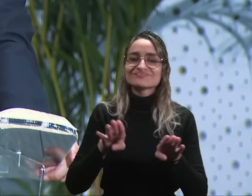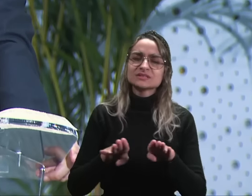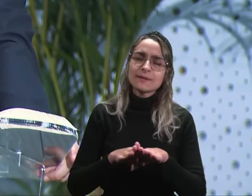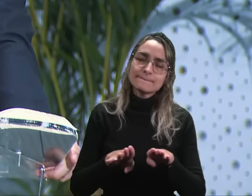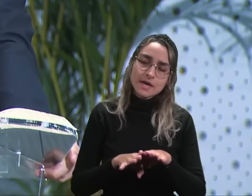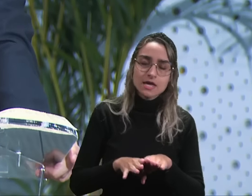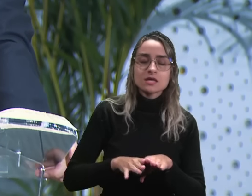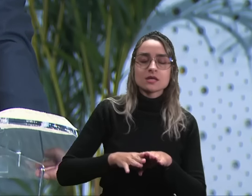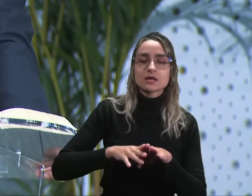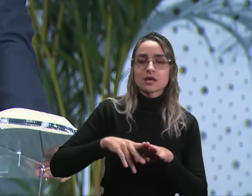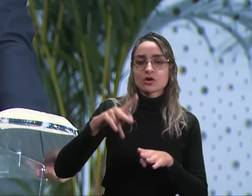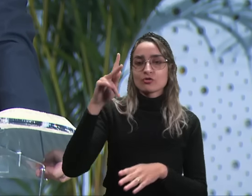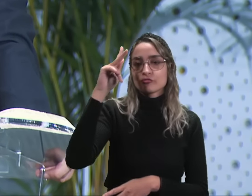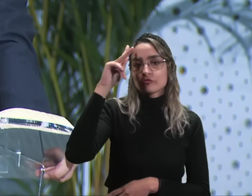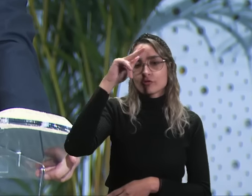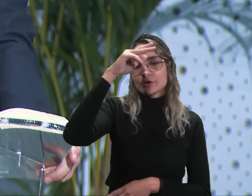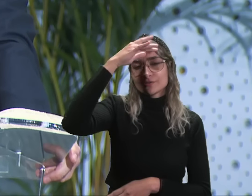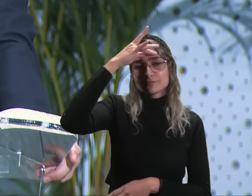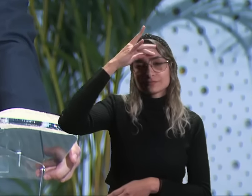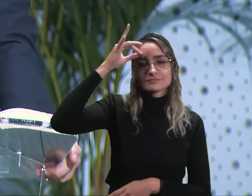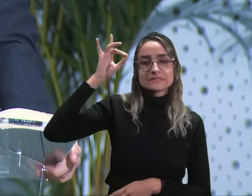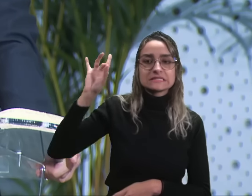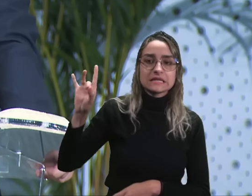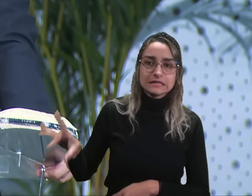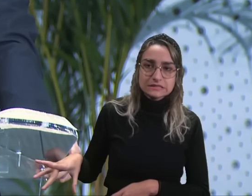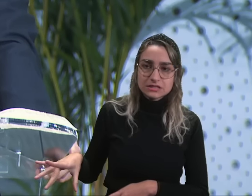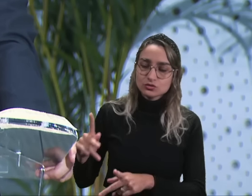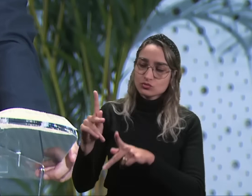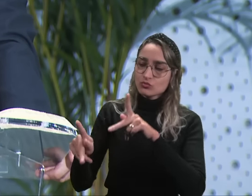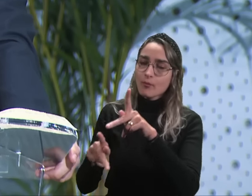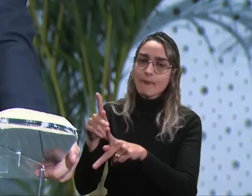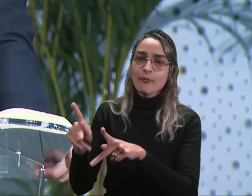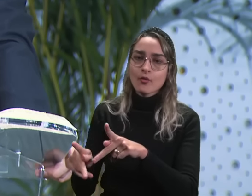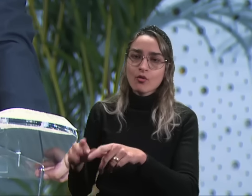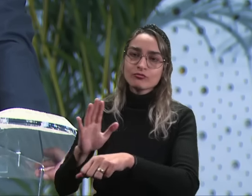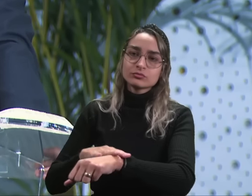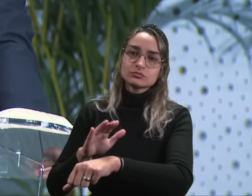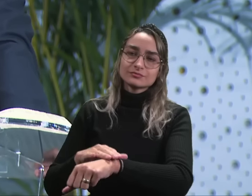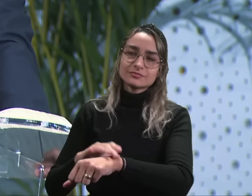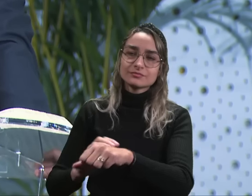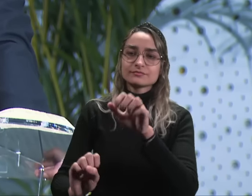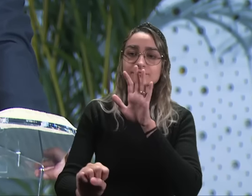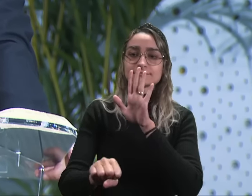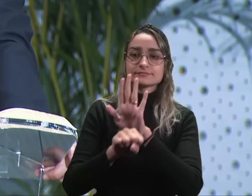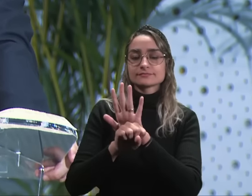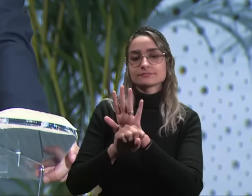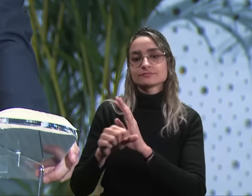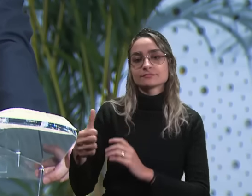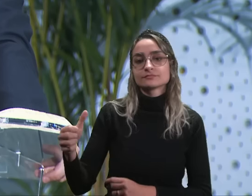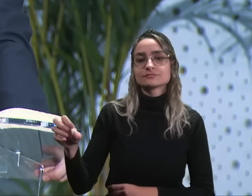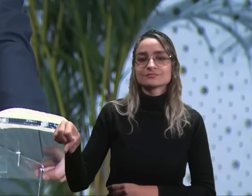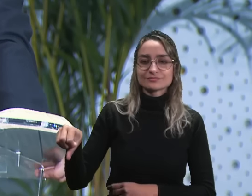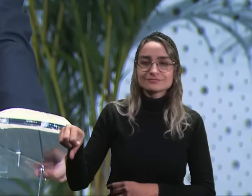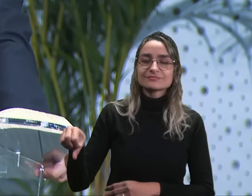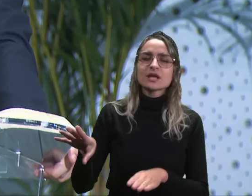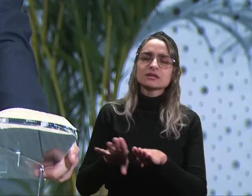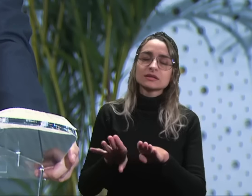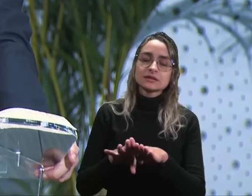ser posteriormente restaurados pelo moderno Israel no início do tempo do fim movimento